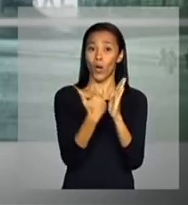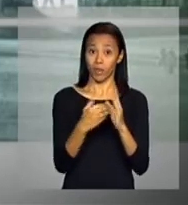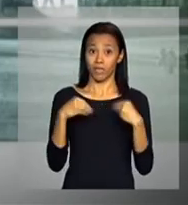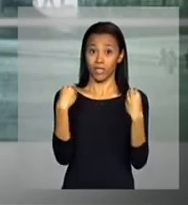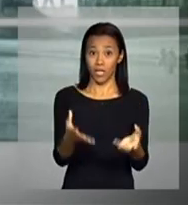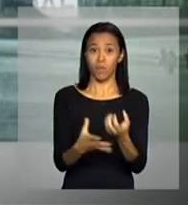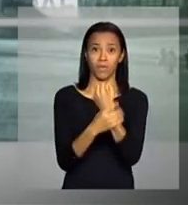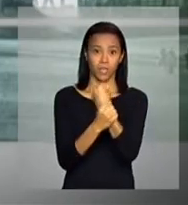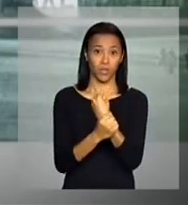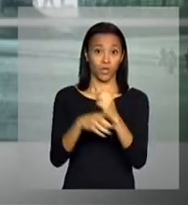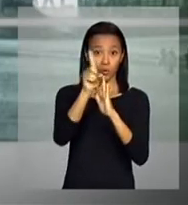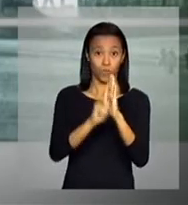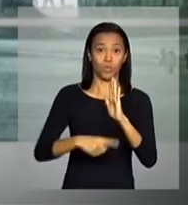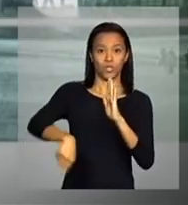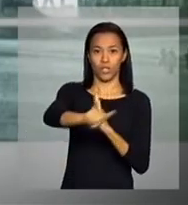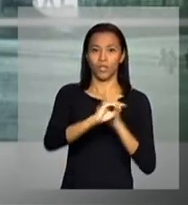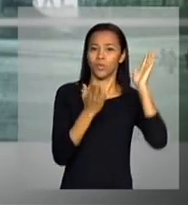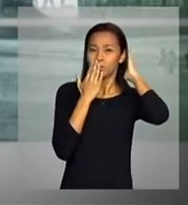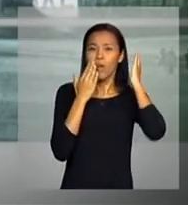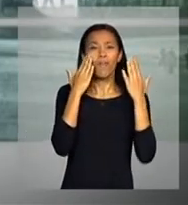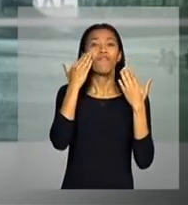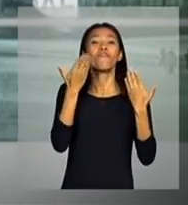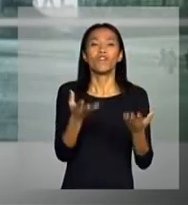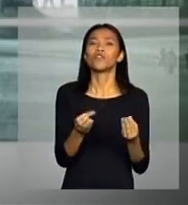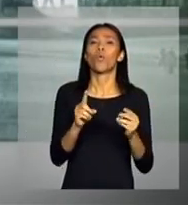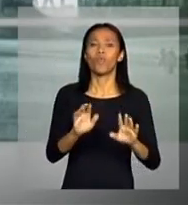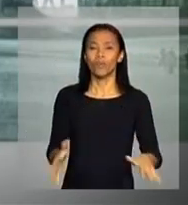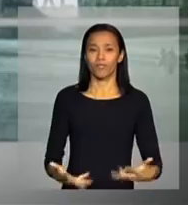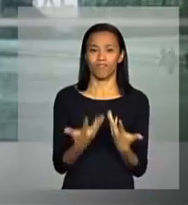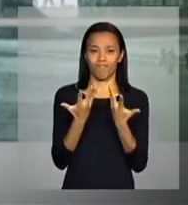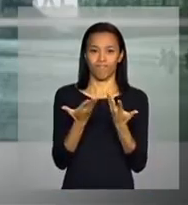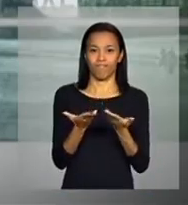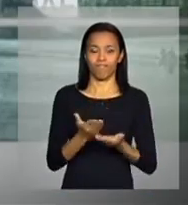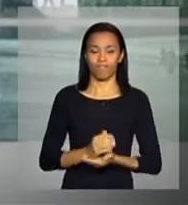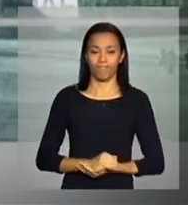proteção dos direitos indígenas. Veja como foi a cerimônia.